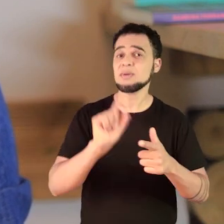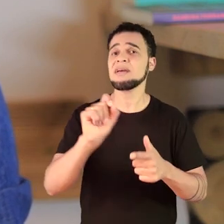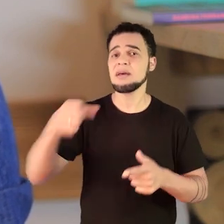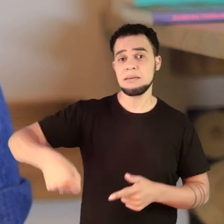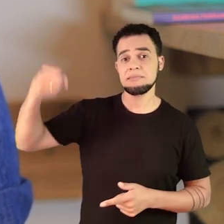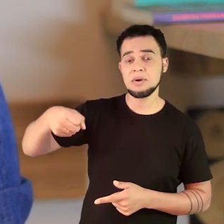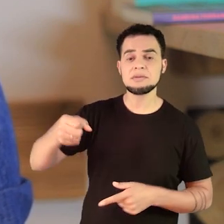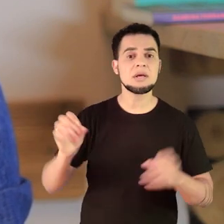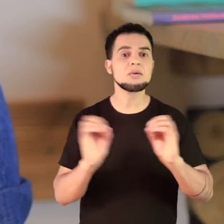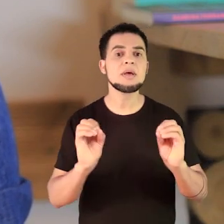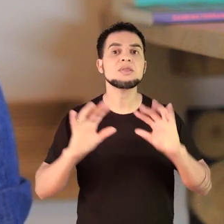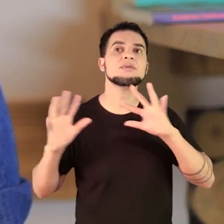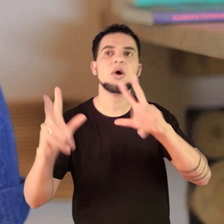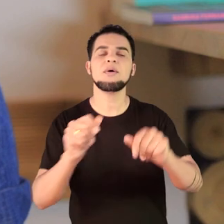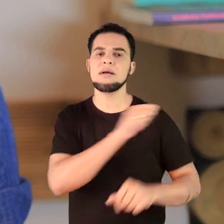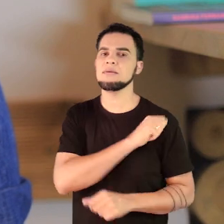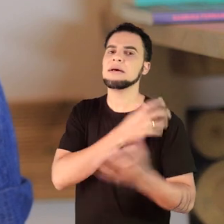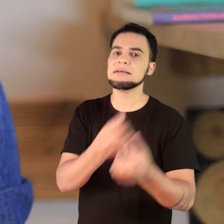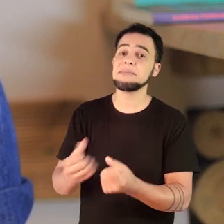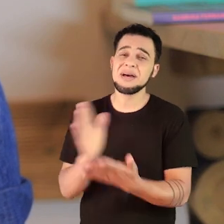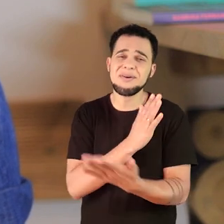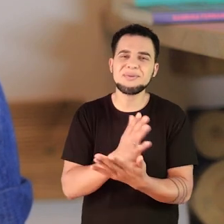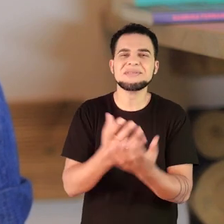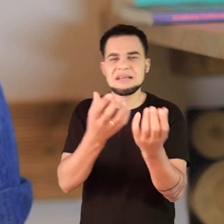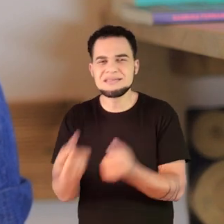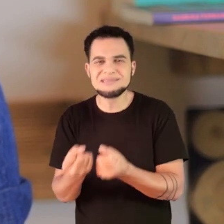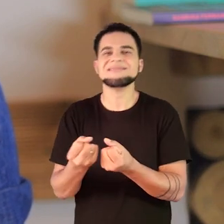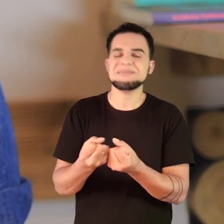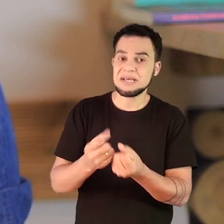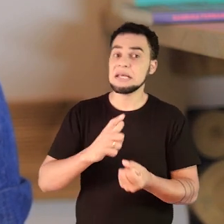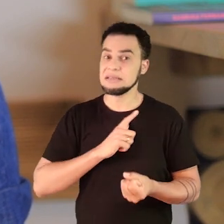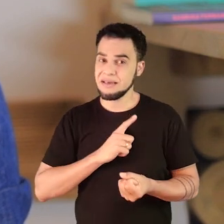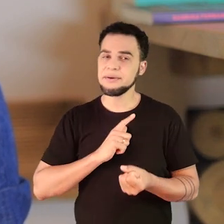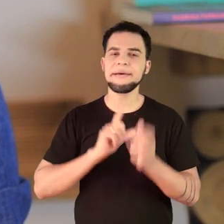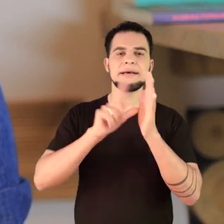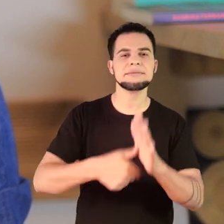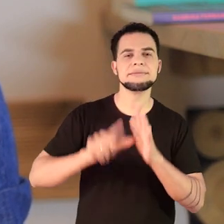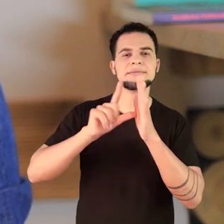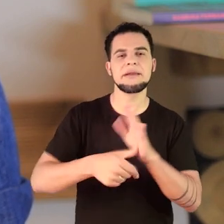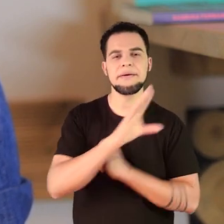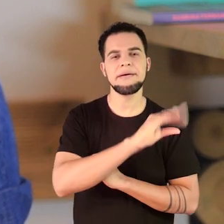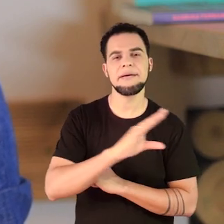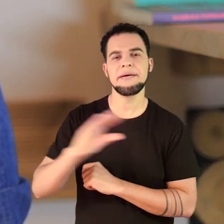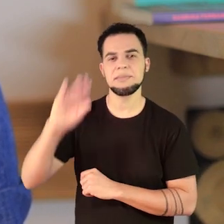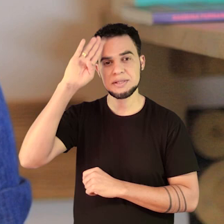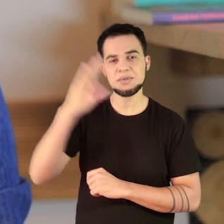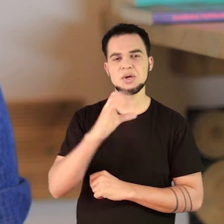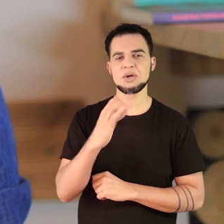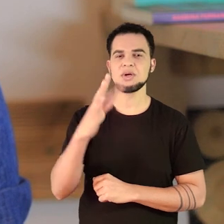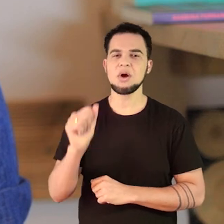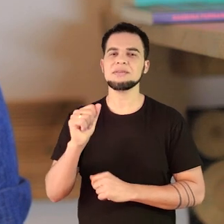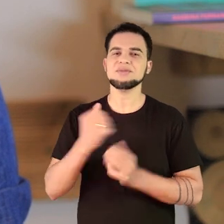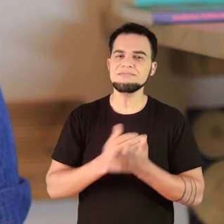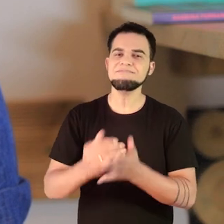é a bolsa. Nem todos os alunos do grupo recebem, e os que recebem conviviam e ainda convivem com atrasos, principalmente os cotistas